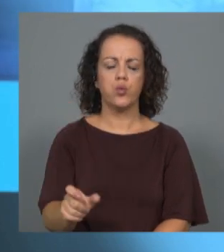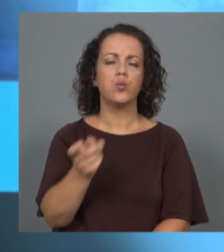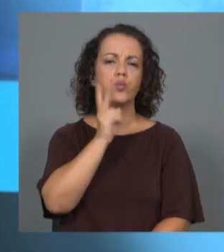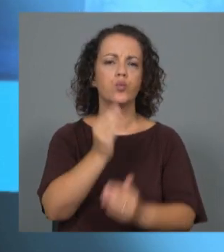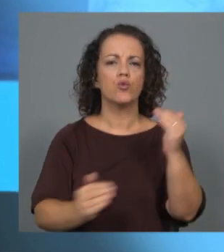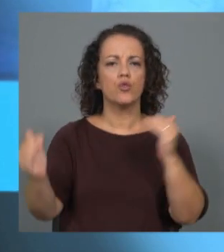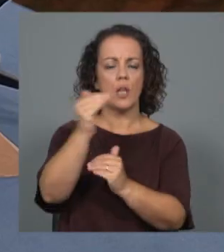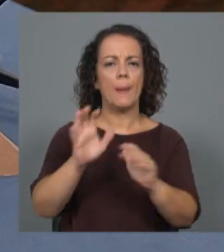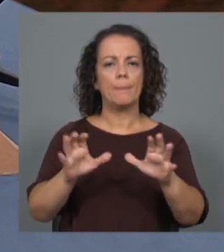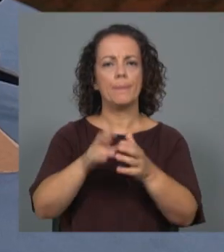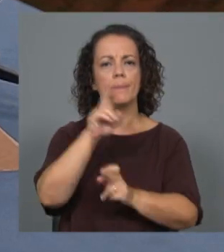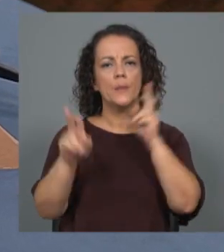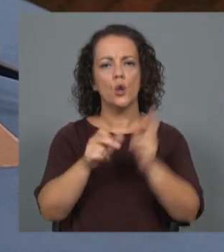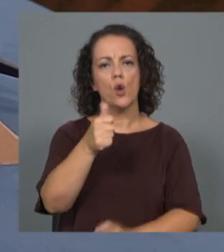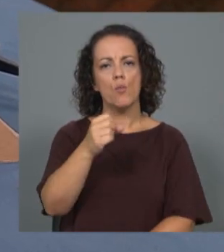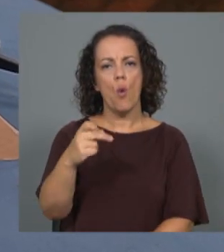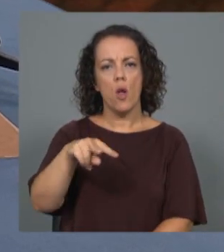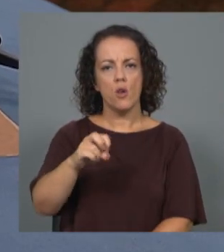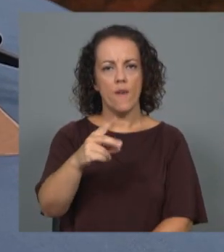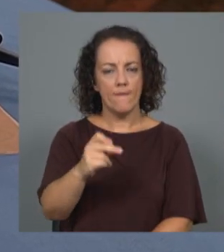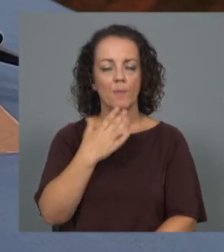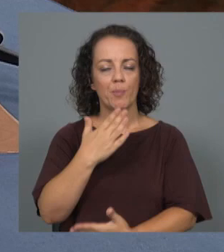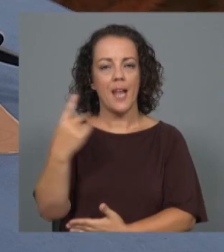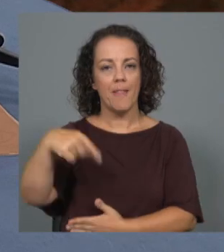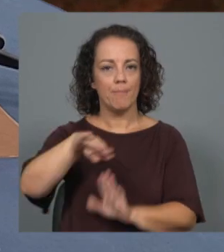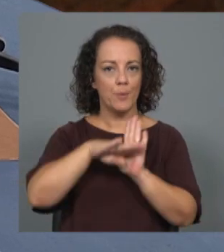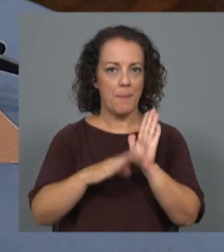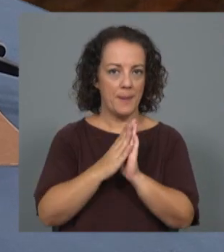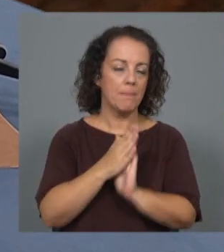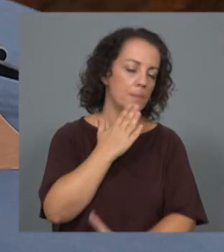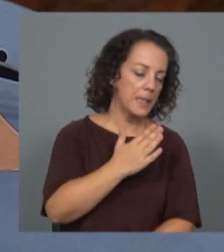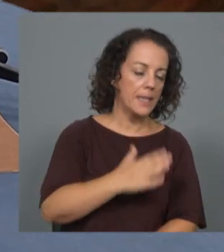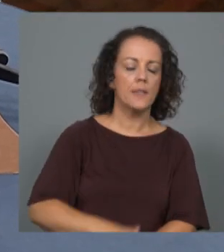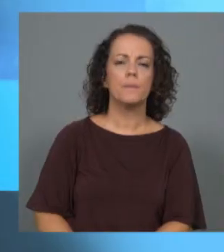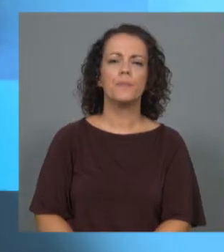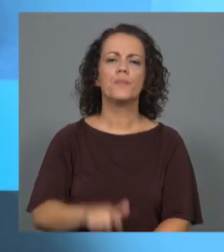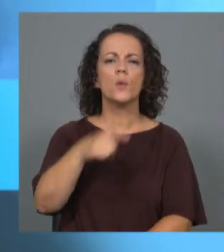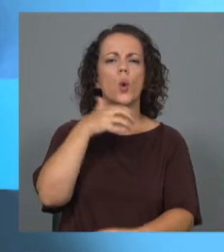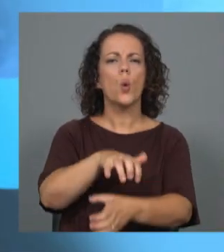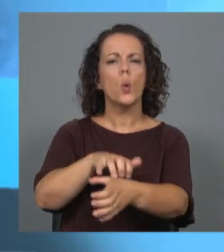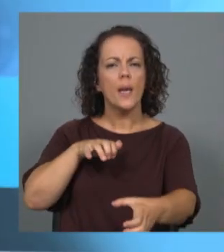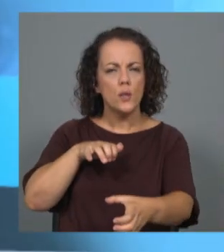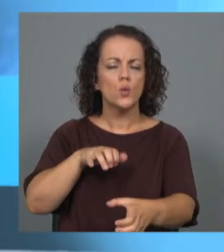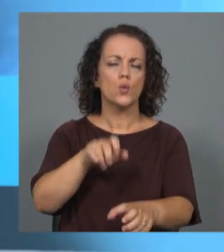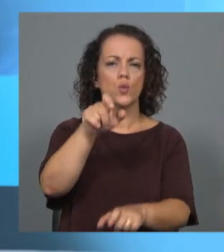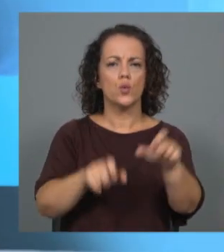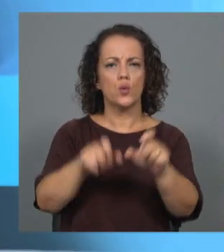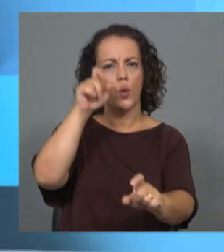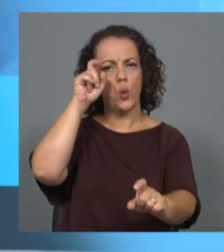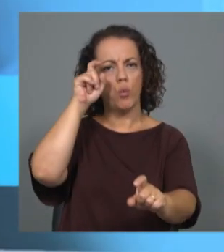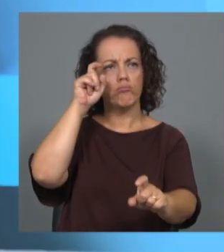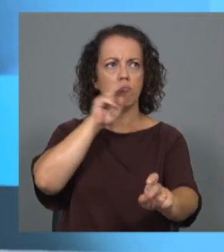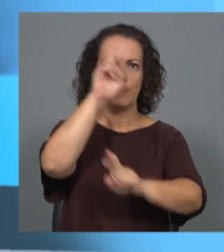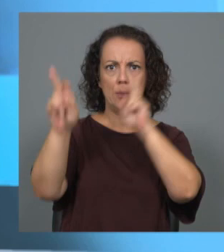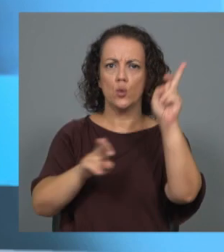Missionária da Boa Nova. Obrigado por estar aqui no programa Eclésia. Um congresso missionário com este tema, o que